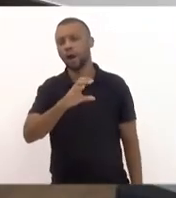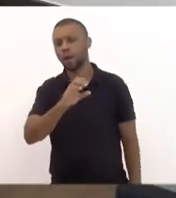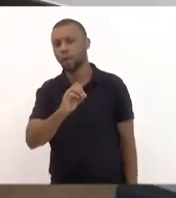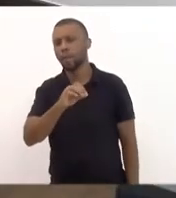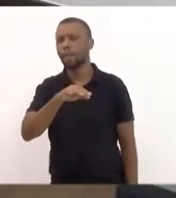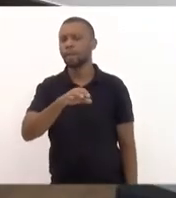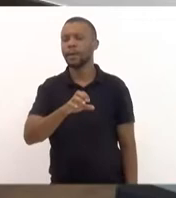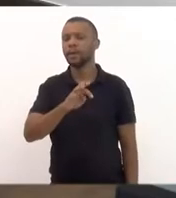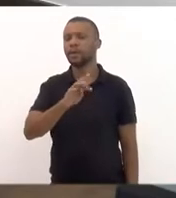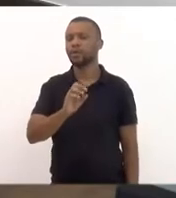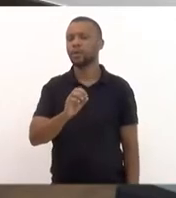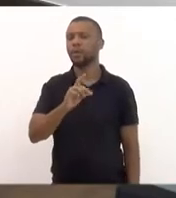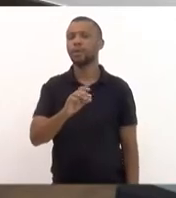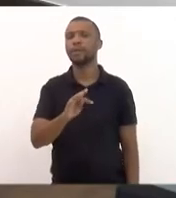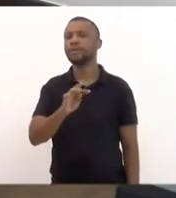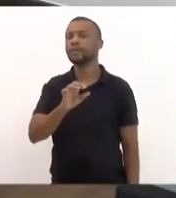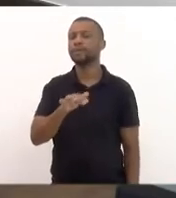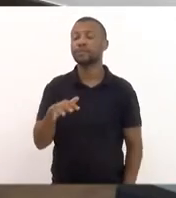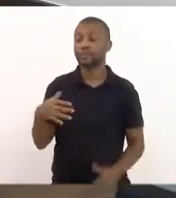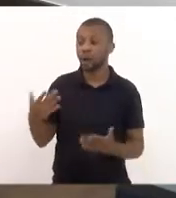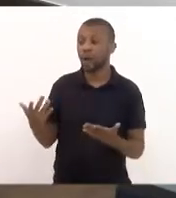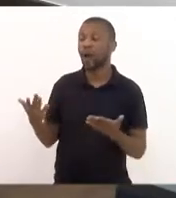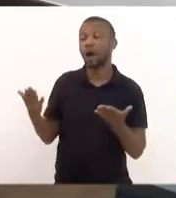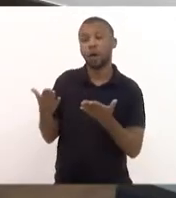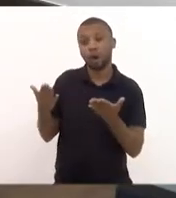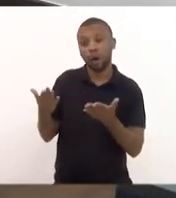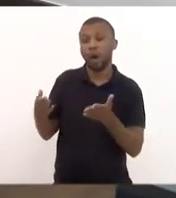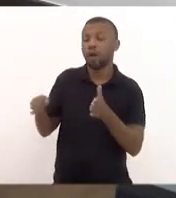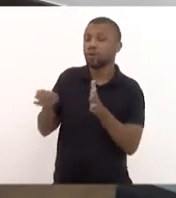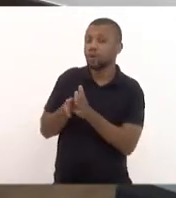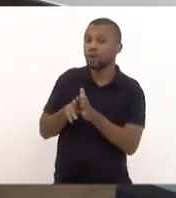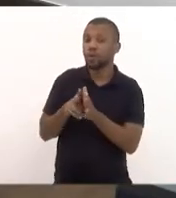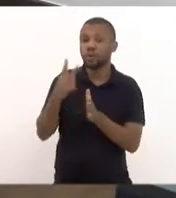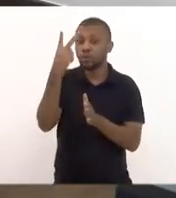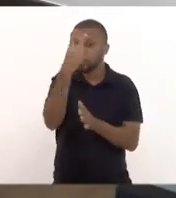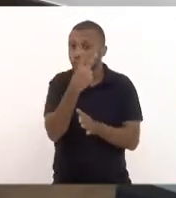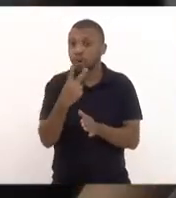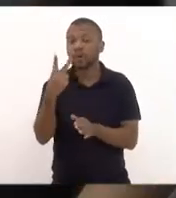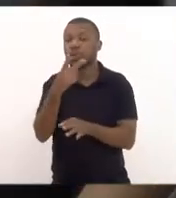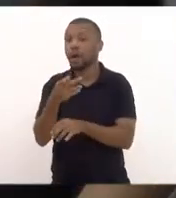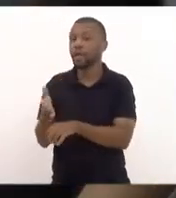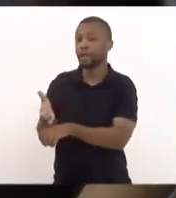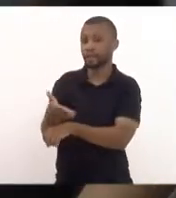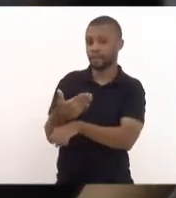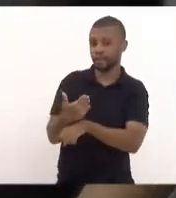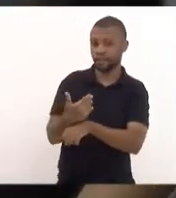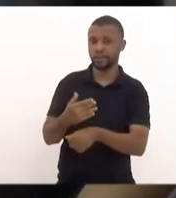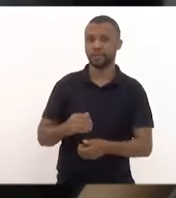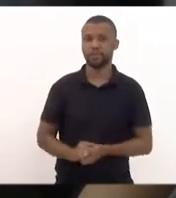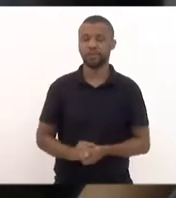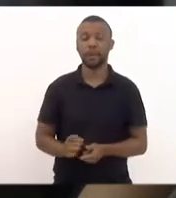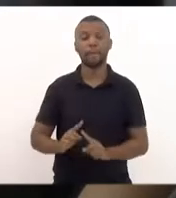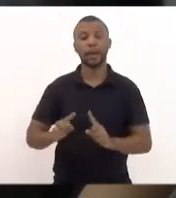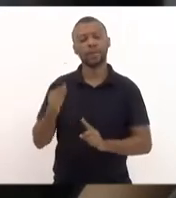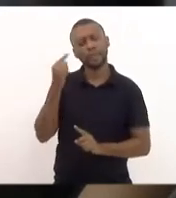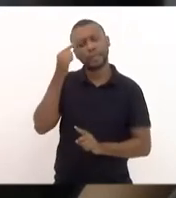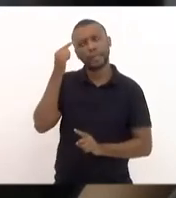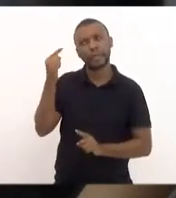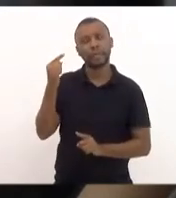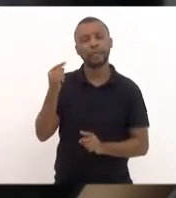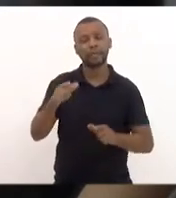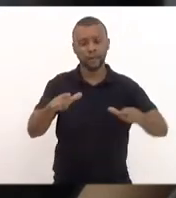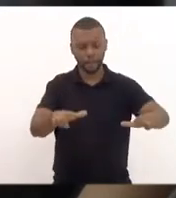inaugurado, não muito tempo. Falou, não, agora eu chego 2 horas mais cedo em São Paulo. Falou, mas eu estou pensando em tirar minha